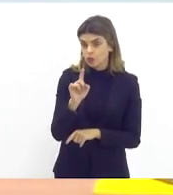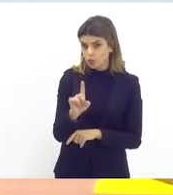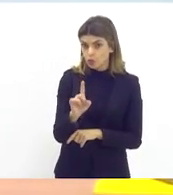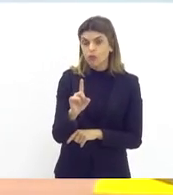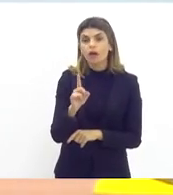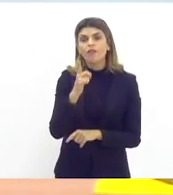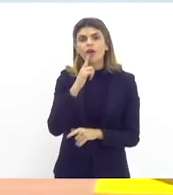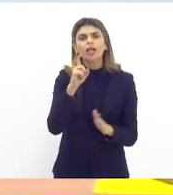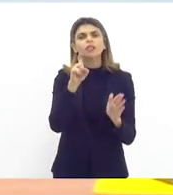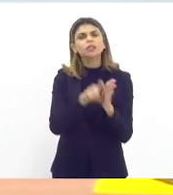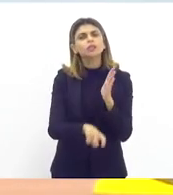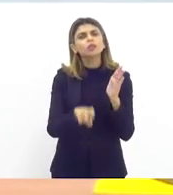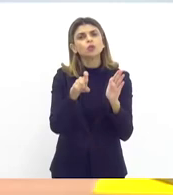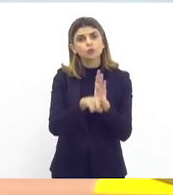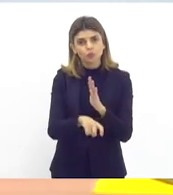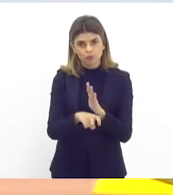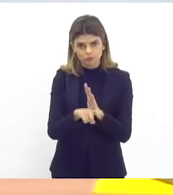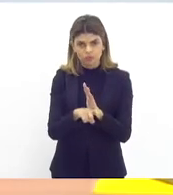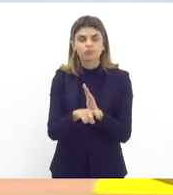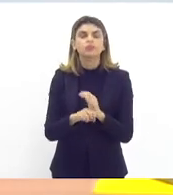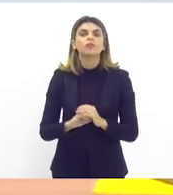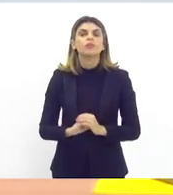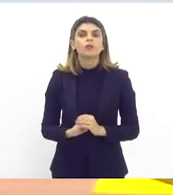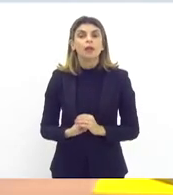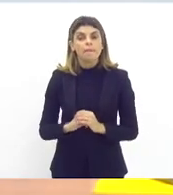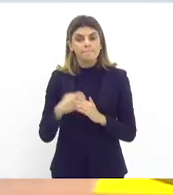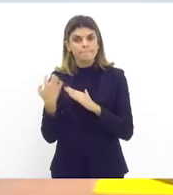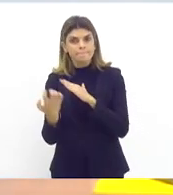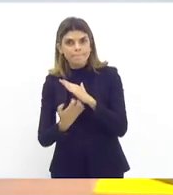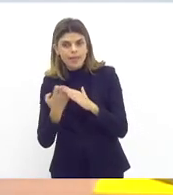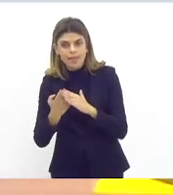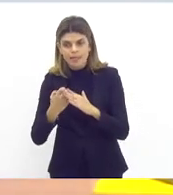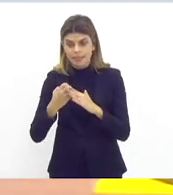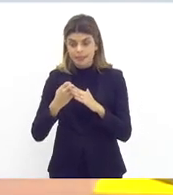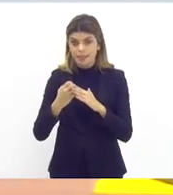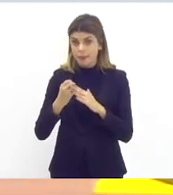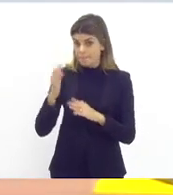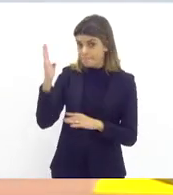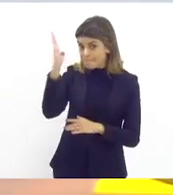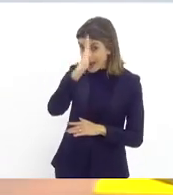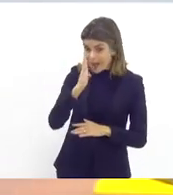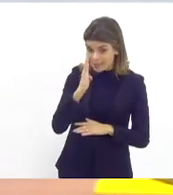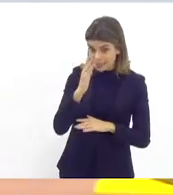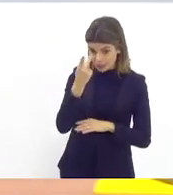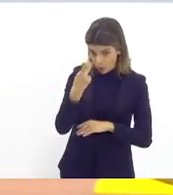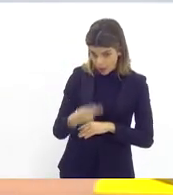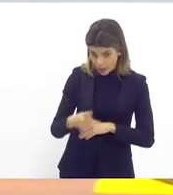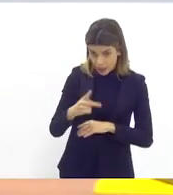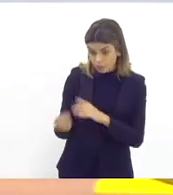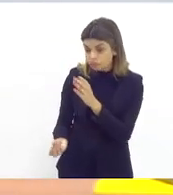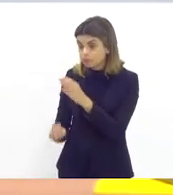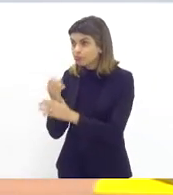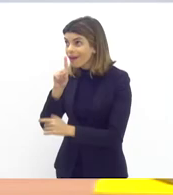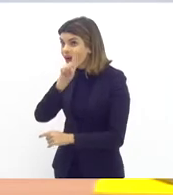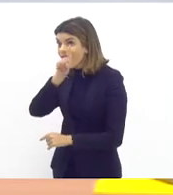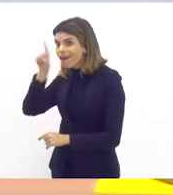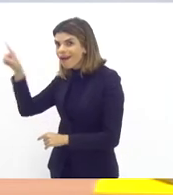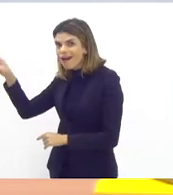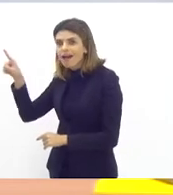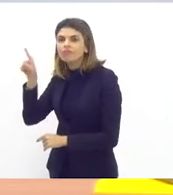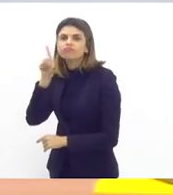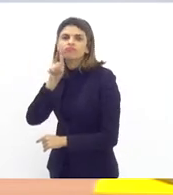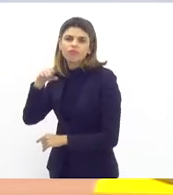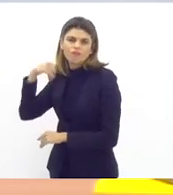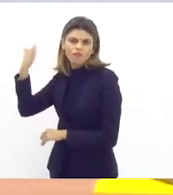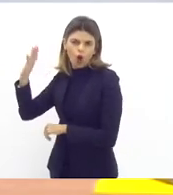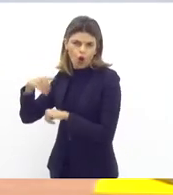exemplo, a tributação na renda de offshores, que são empresas de brasileiros no exterior, que hoje você só tributa quando ele traz o dinheiro de volta para o Brasil. Então,